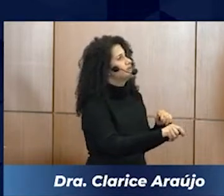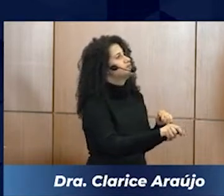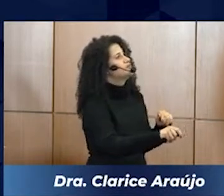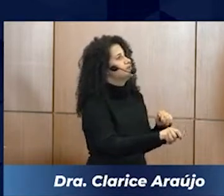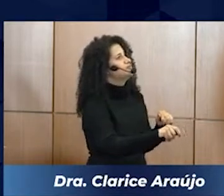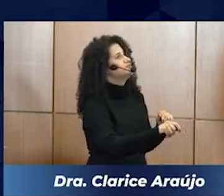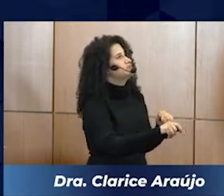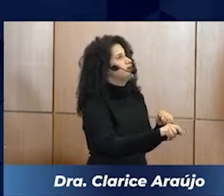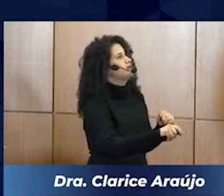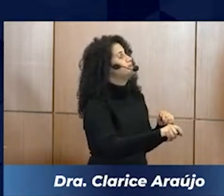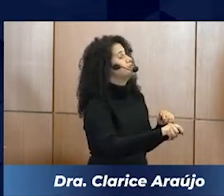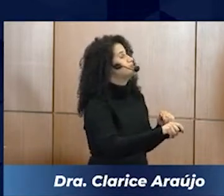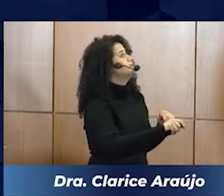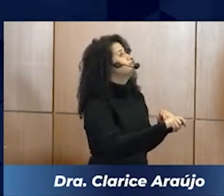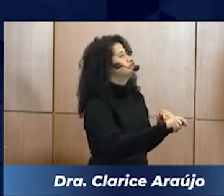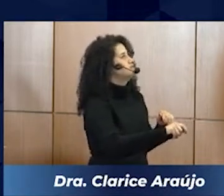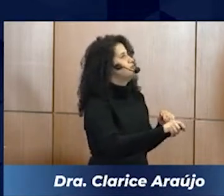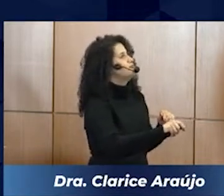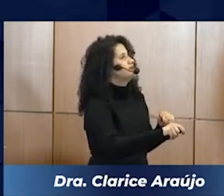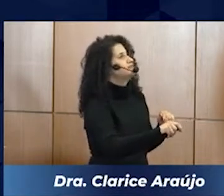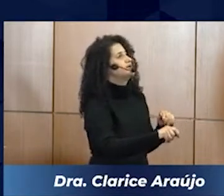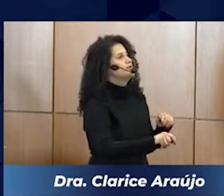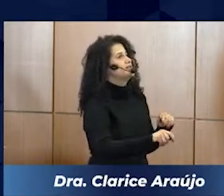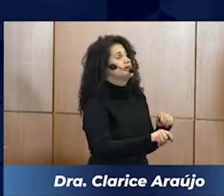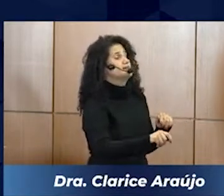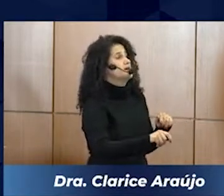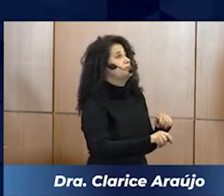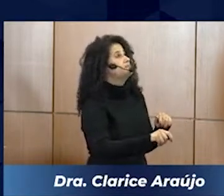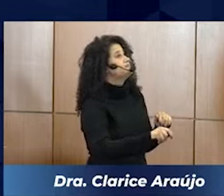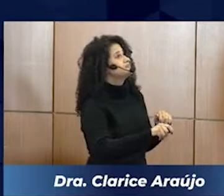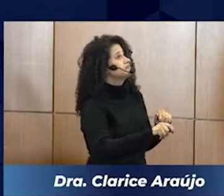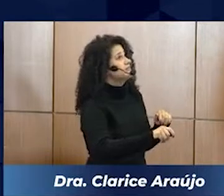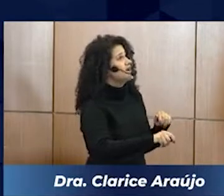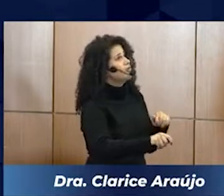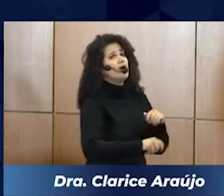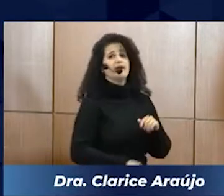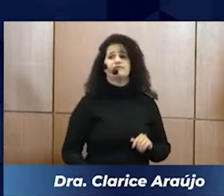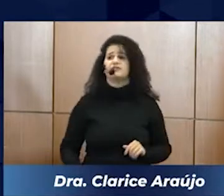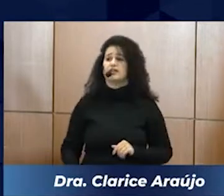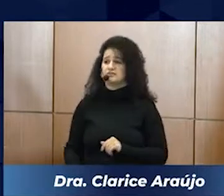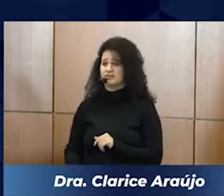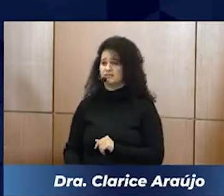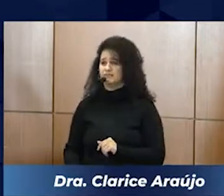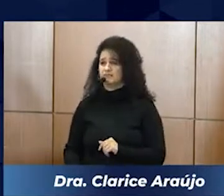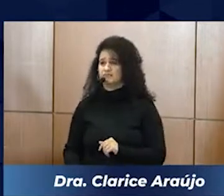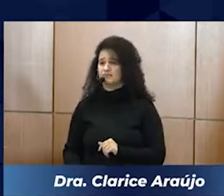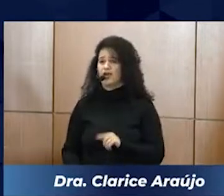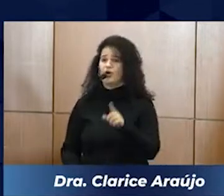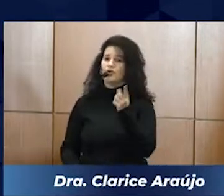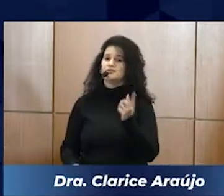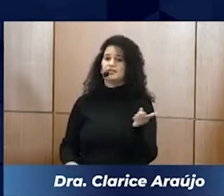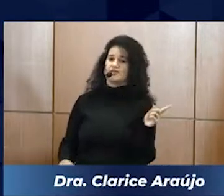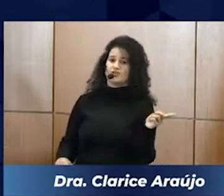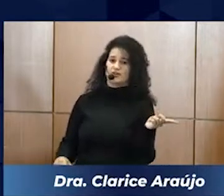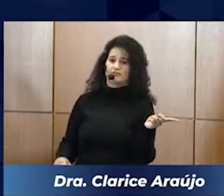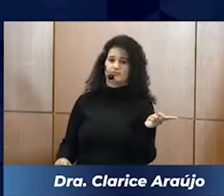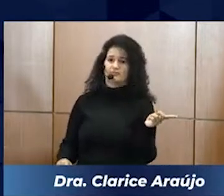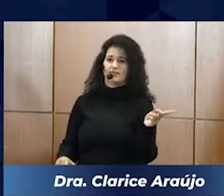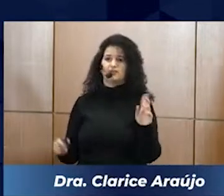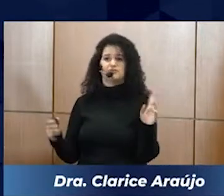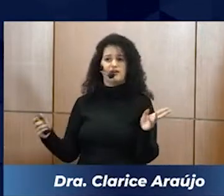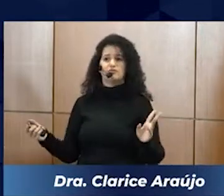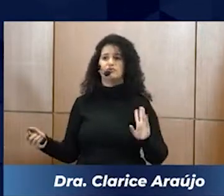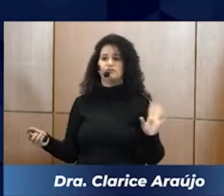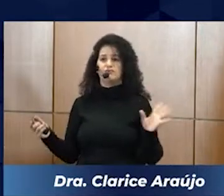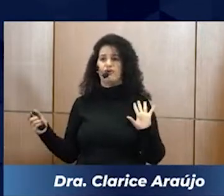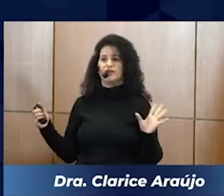com transtorno do desempenho, do desenvolvimento da coordenação. Qual a evidência? Ou seja,